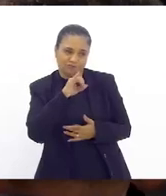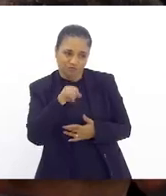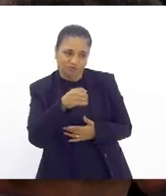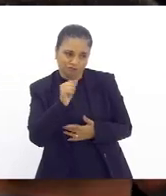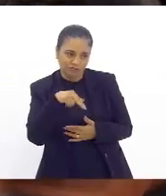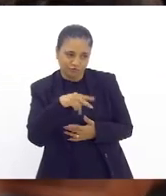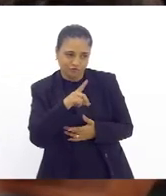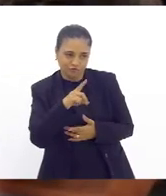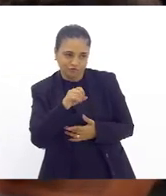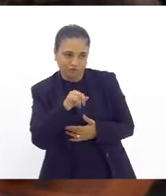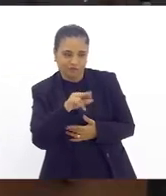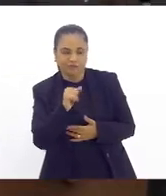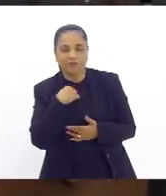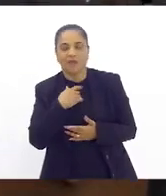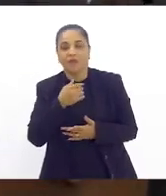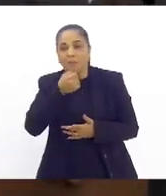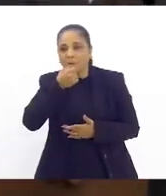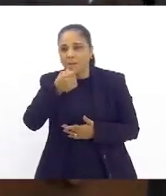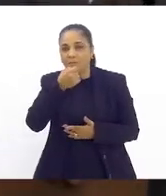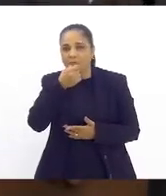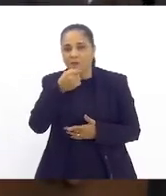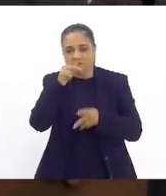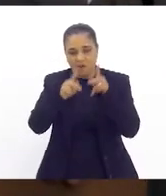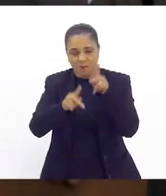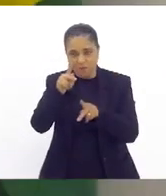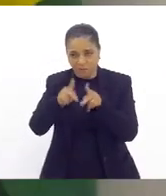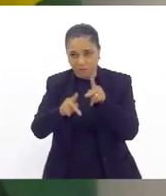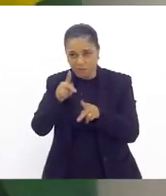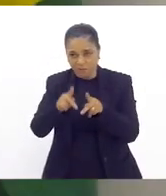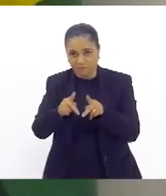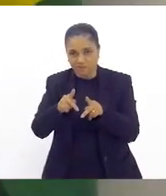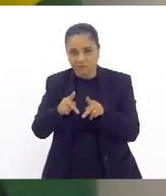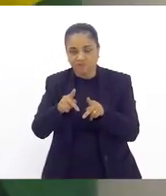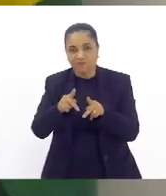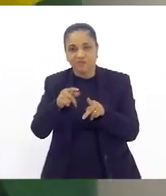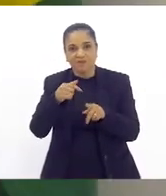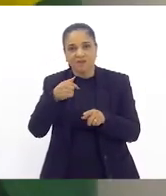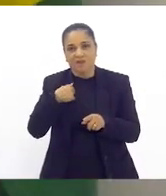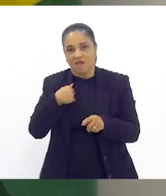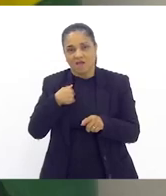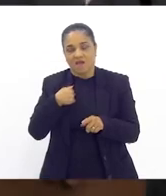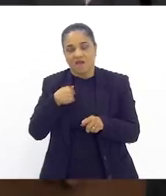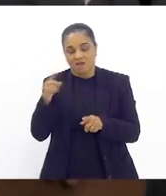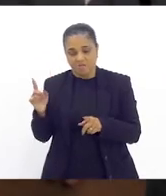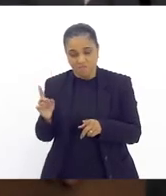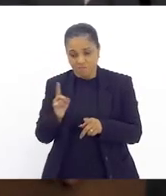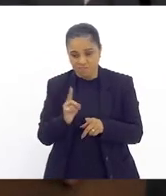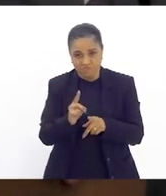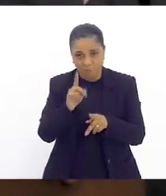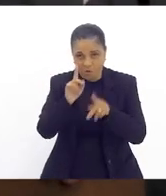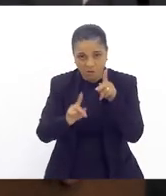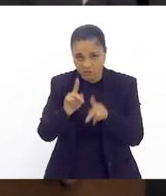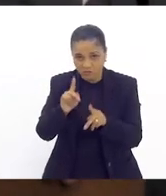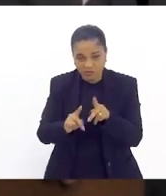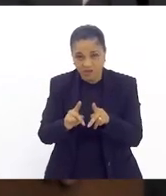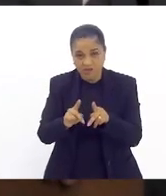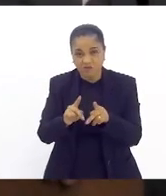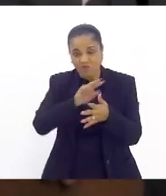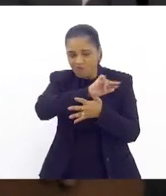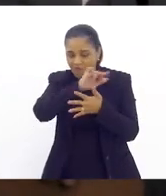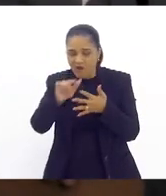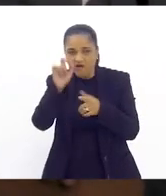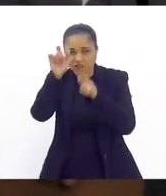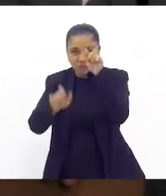é que eu preciso falar pela população só para ela não está aqui porque são muitas